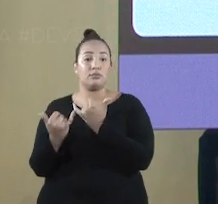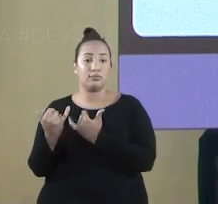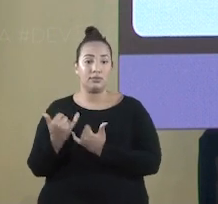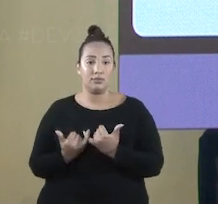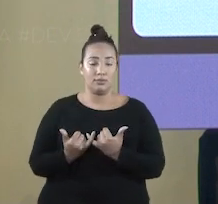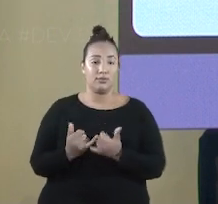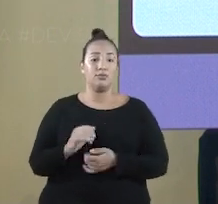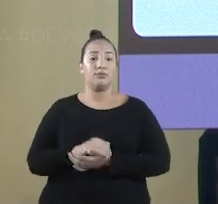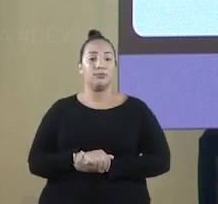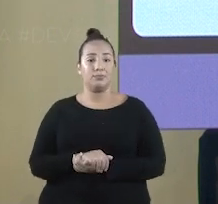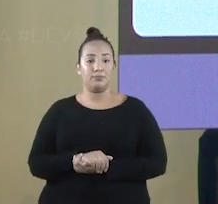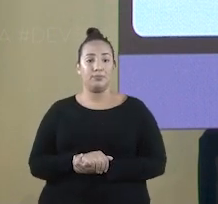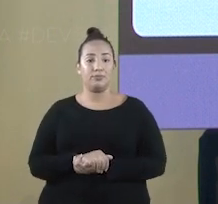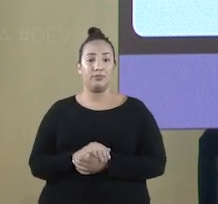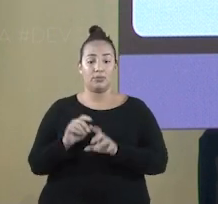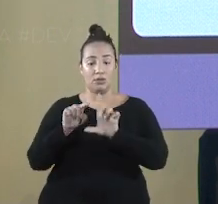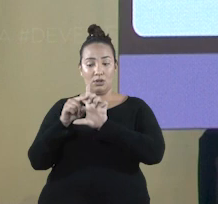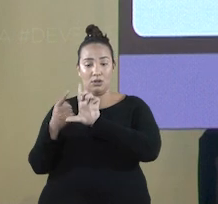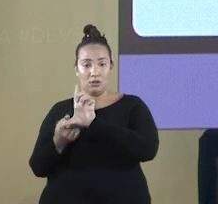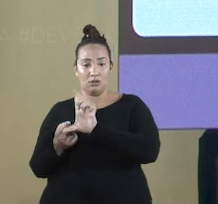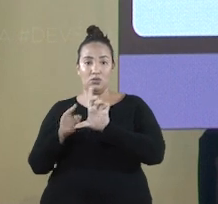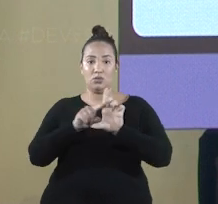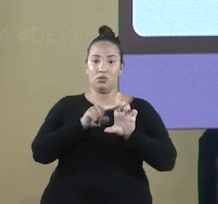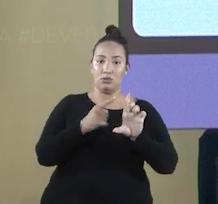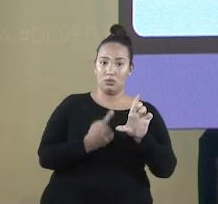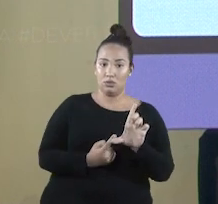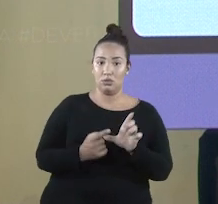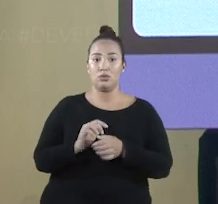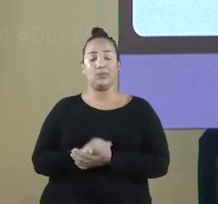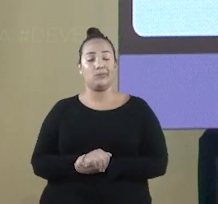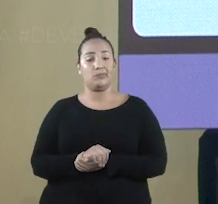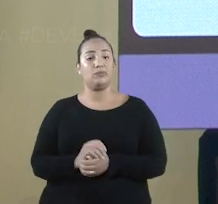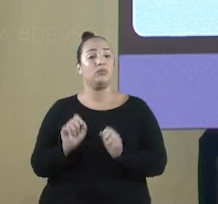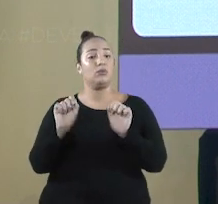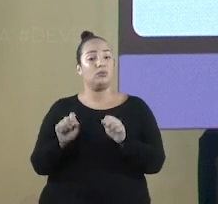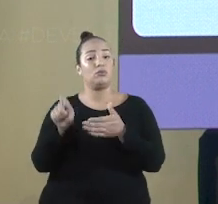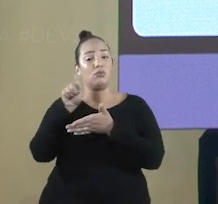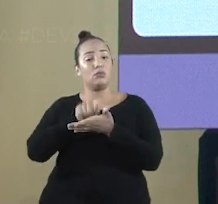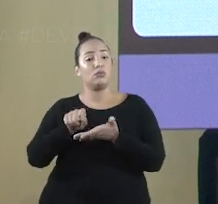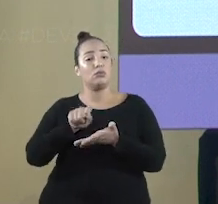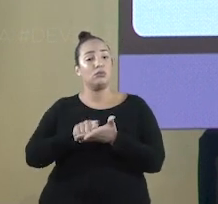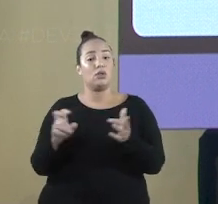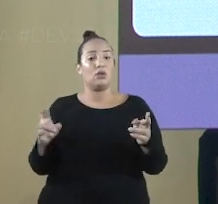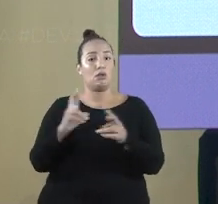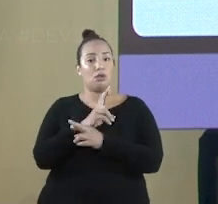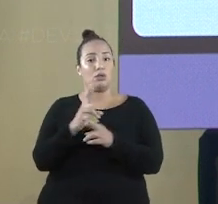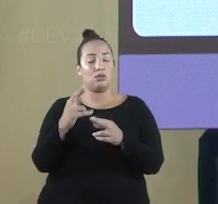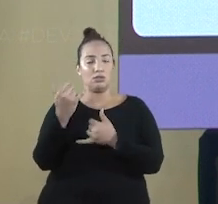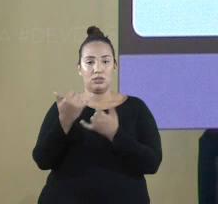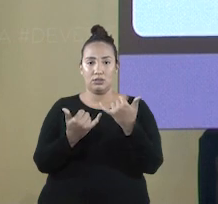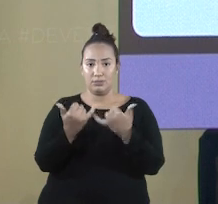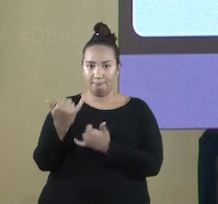semelhantes entre si, pelo caso ângulo-ângulo, e podemos escrever as relações